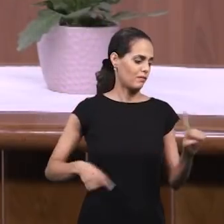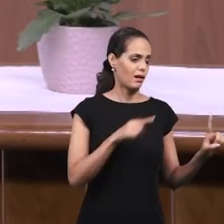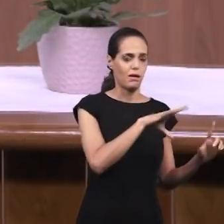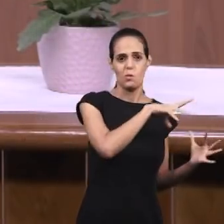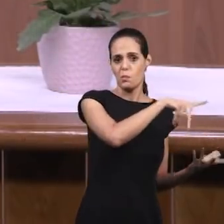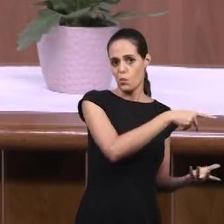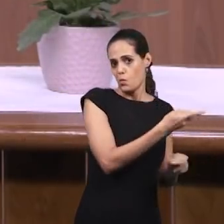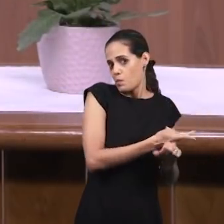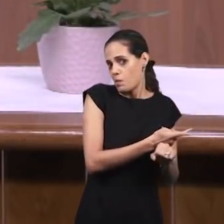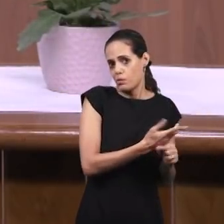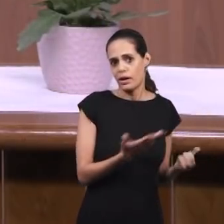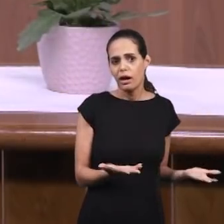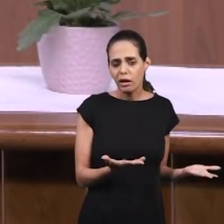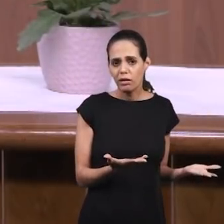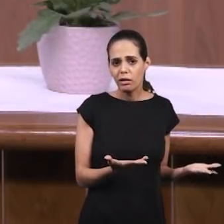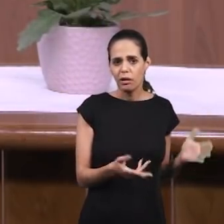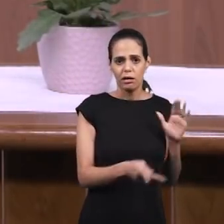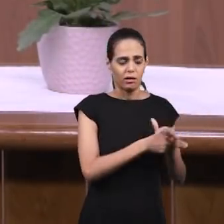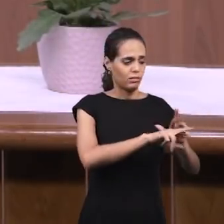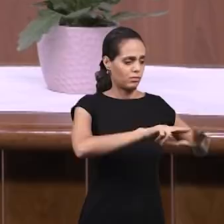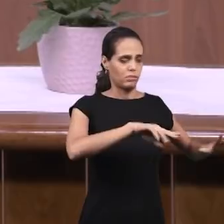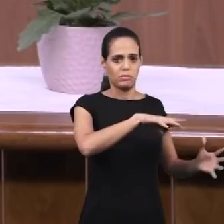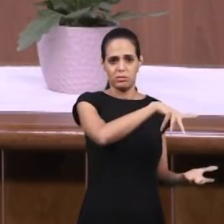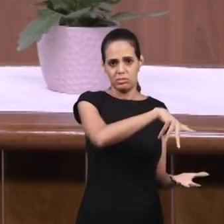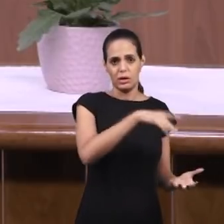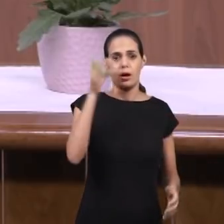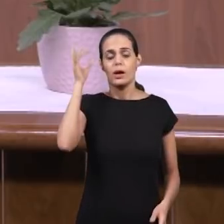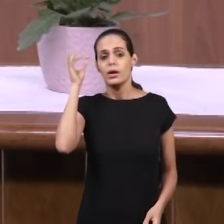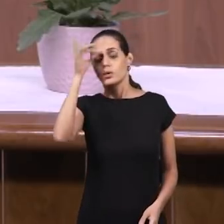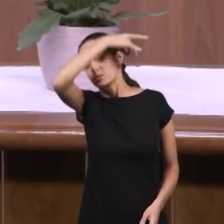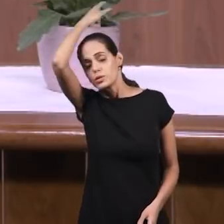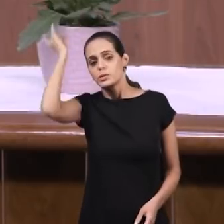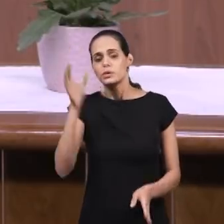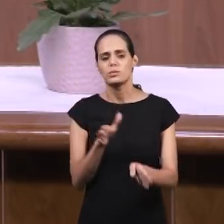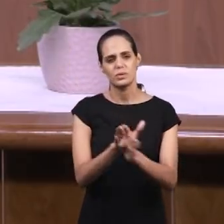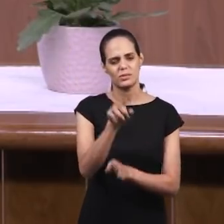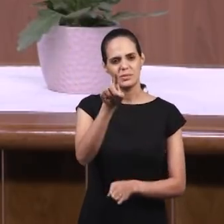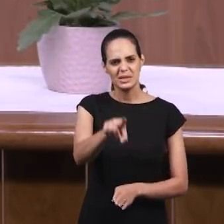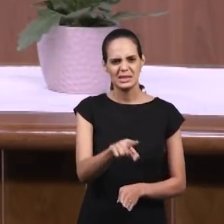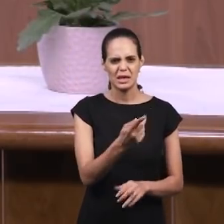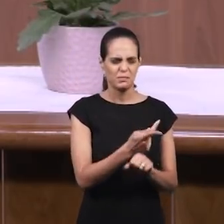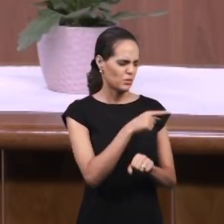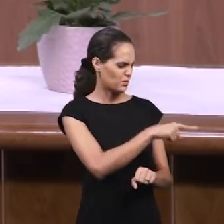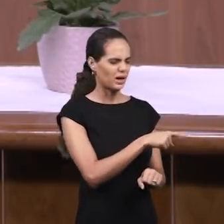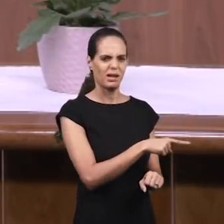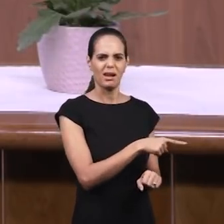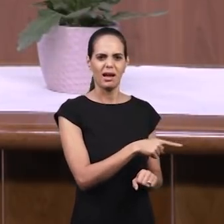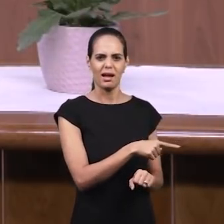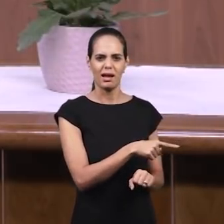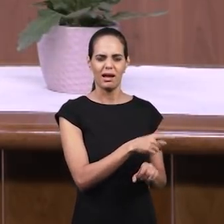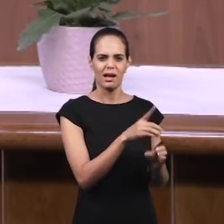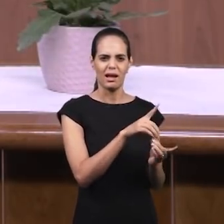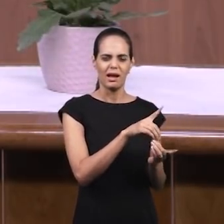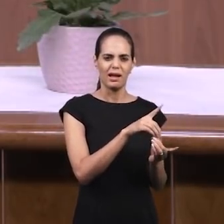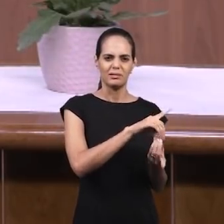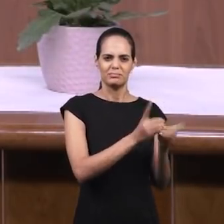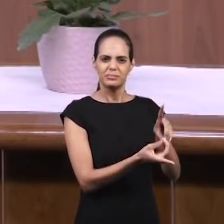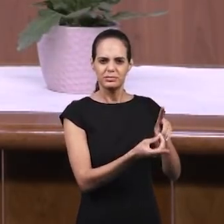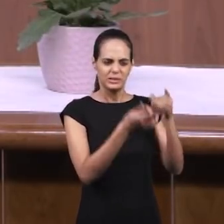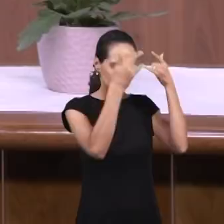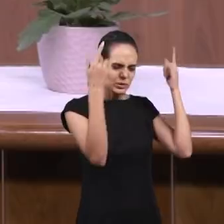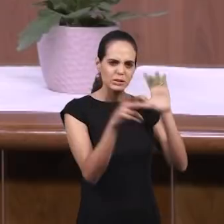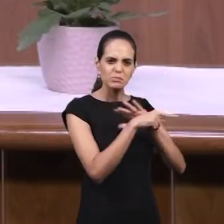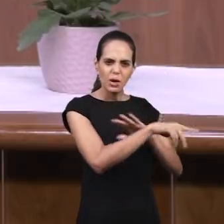esse, que você não cumpra as concupiscências da carne, os desejos carnais, mas enchei-vos do